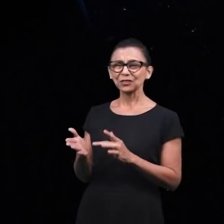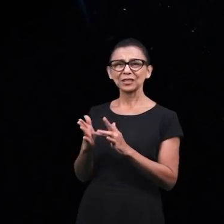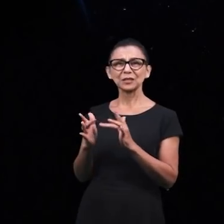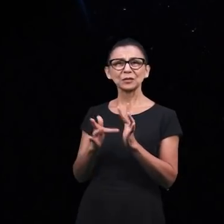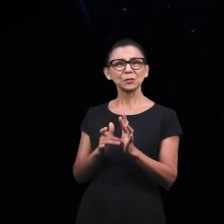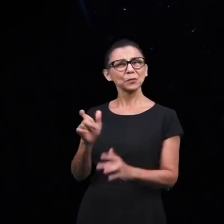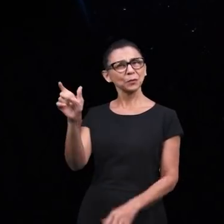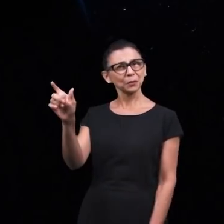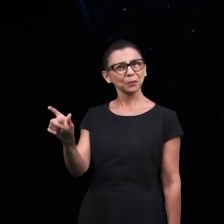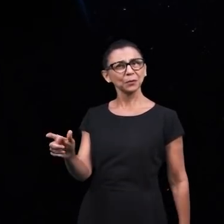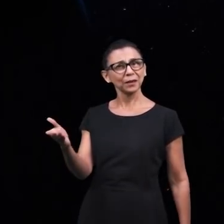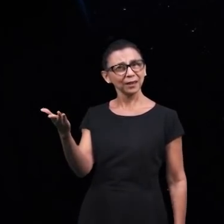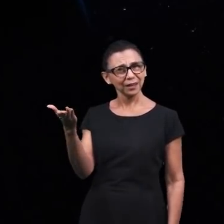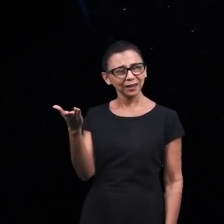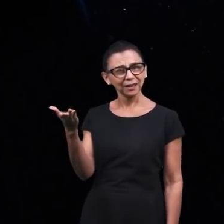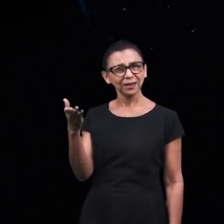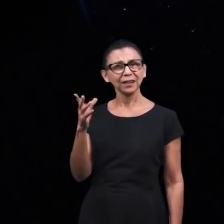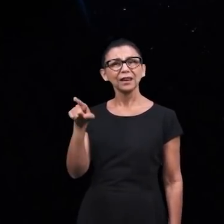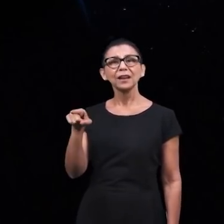Ele é Jesus.